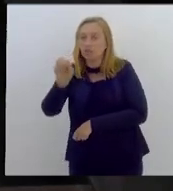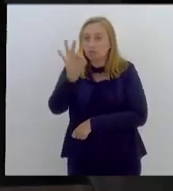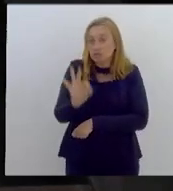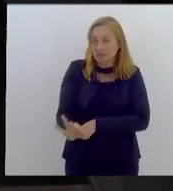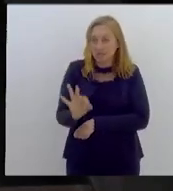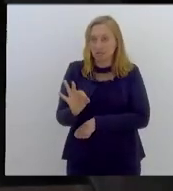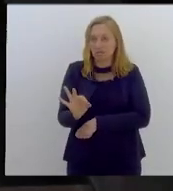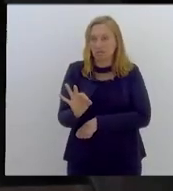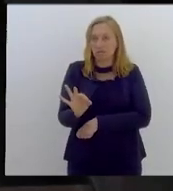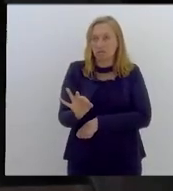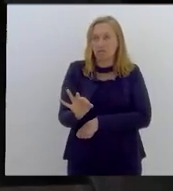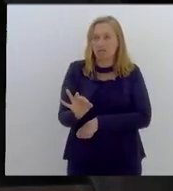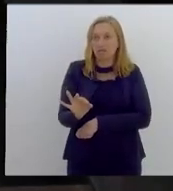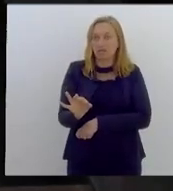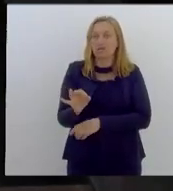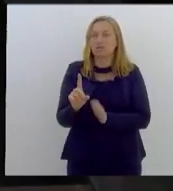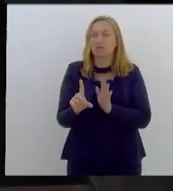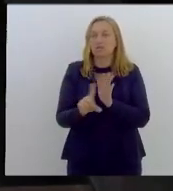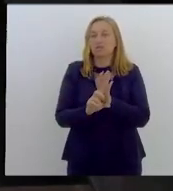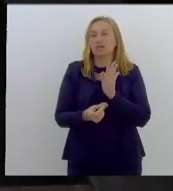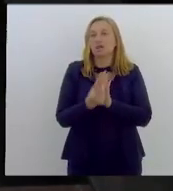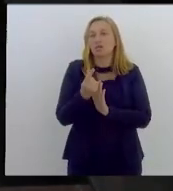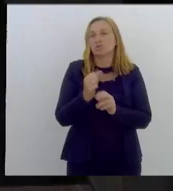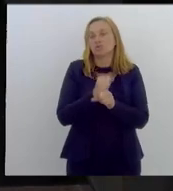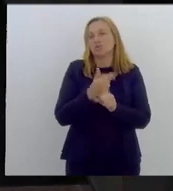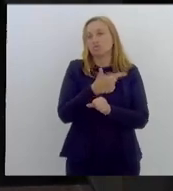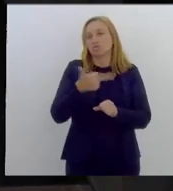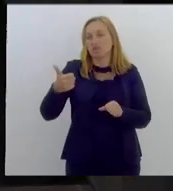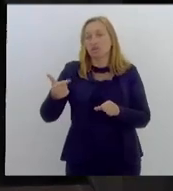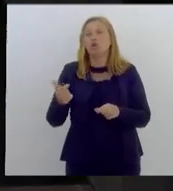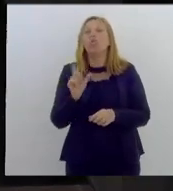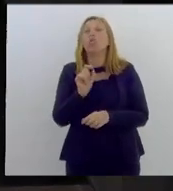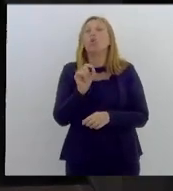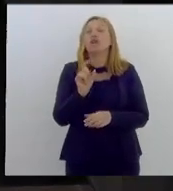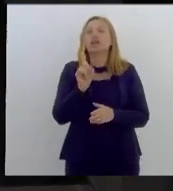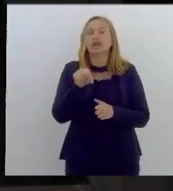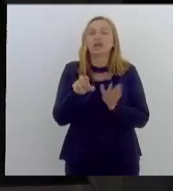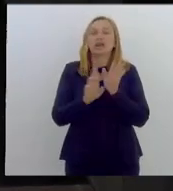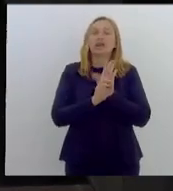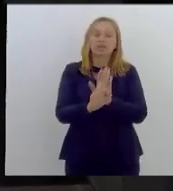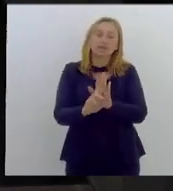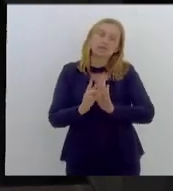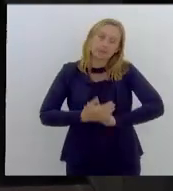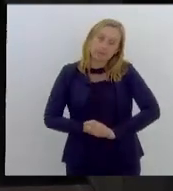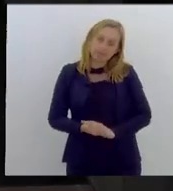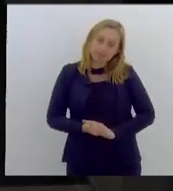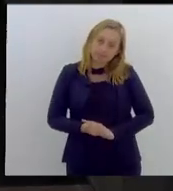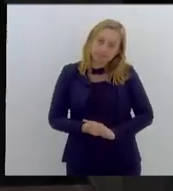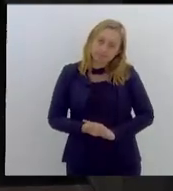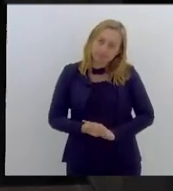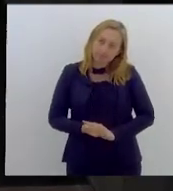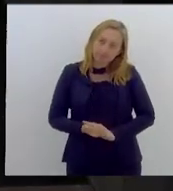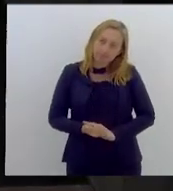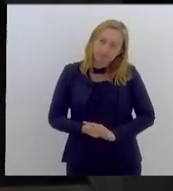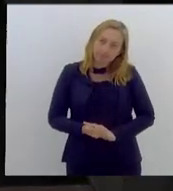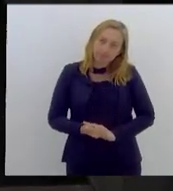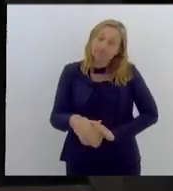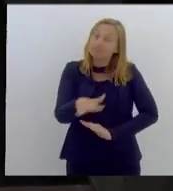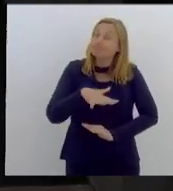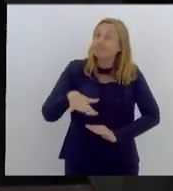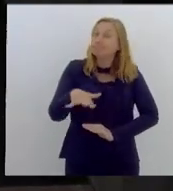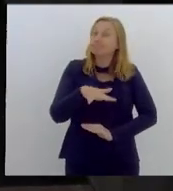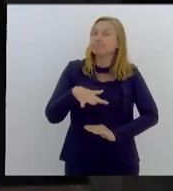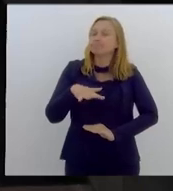119,78% de previsão da LOA de 2022. E o que que isso representa concretamente para áreas que